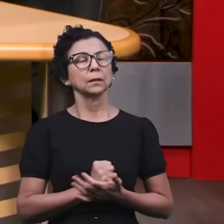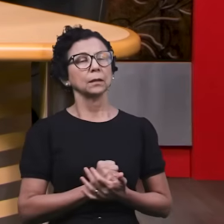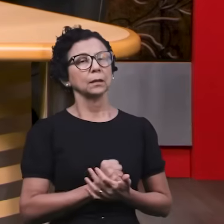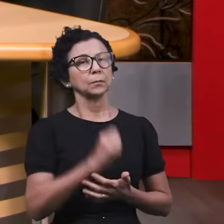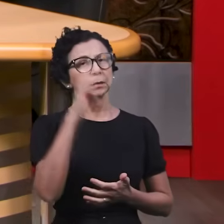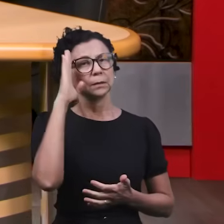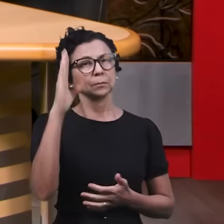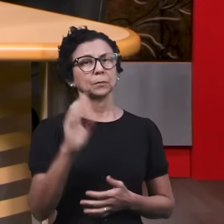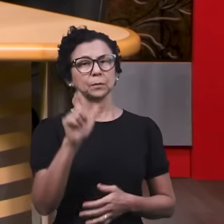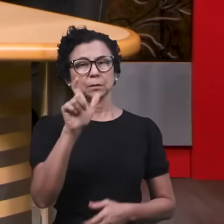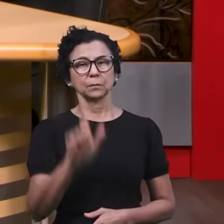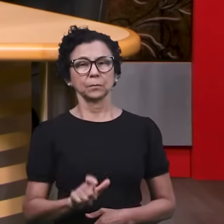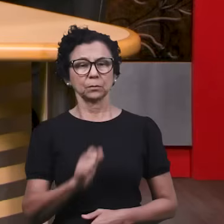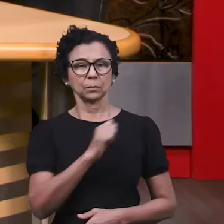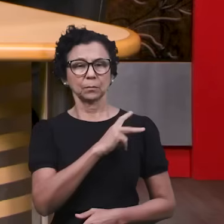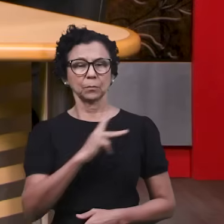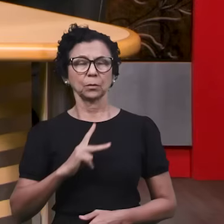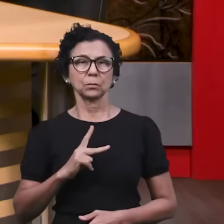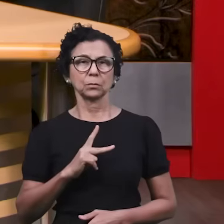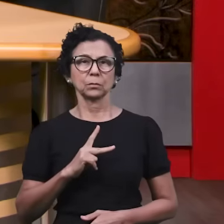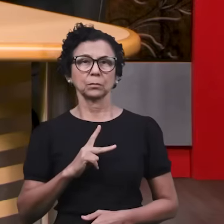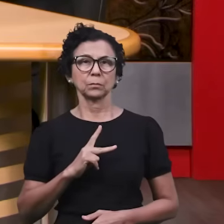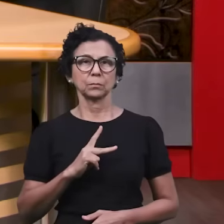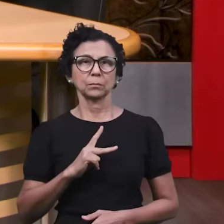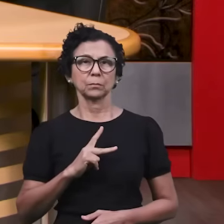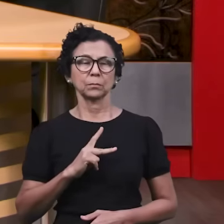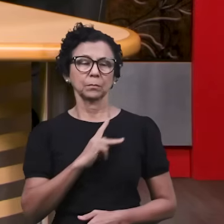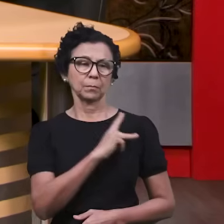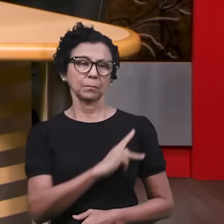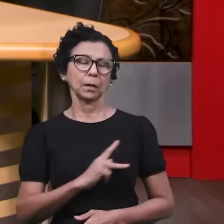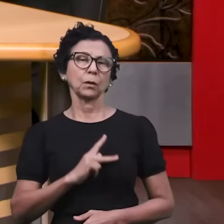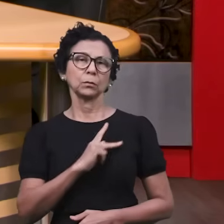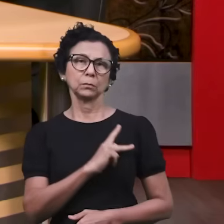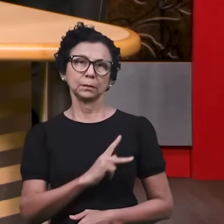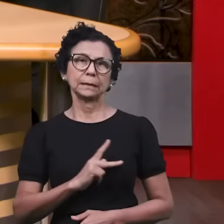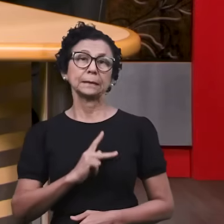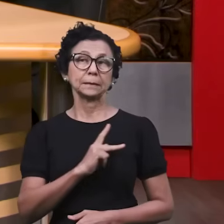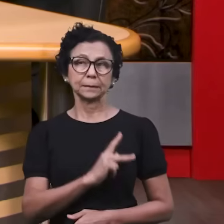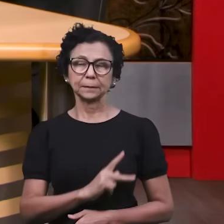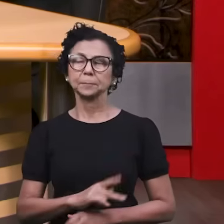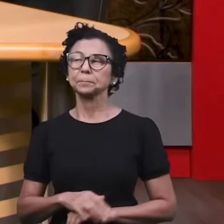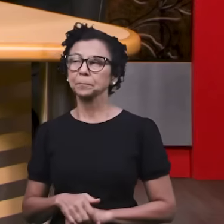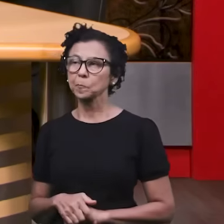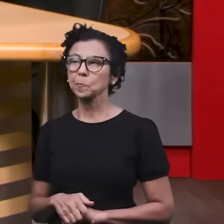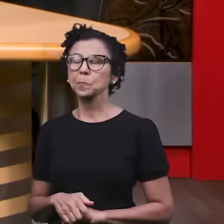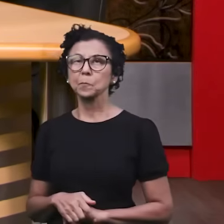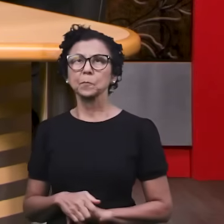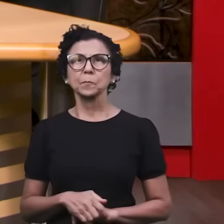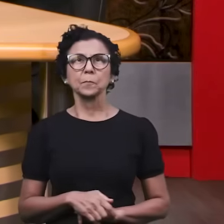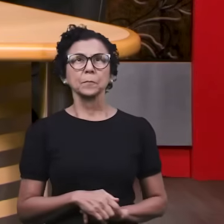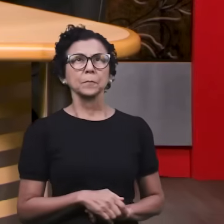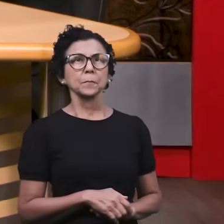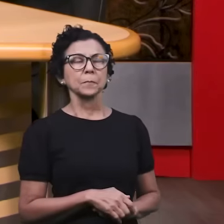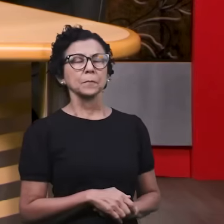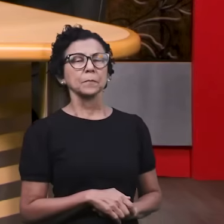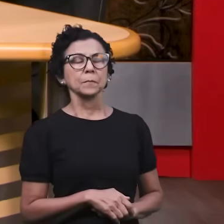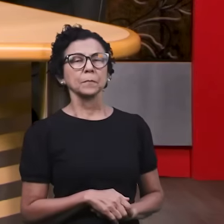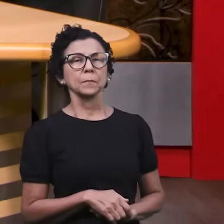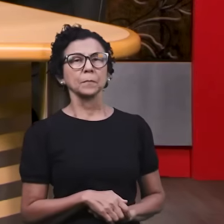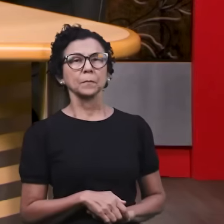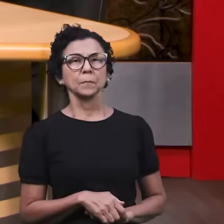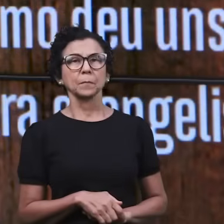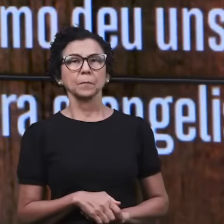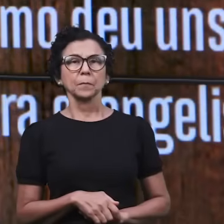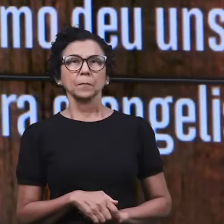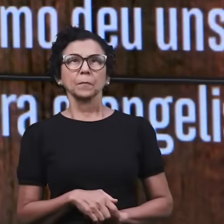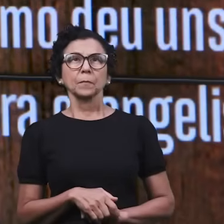principalmente no apóstolo Paulo. Exatamente. Amadeu fez uma retrospectiva muito boa